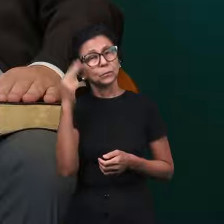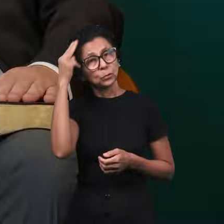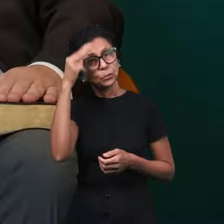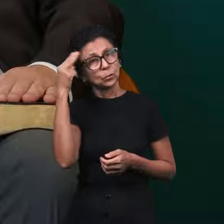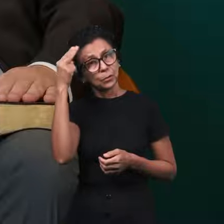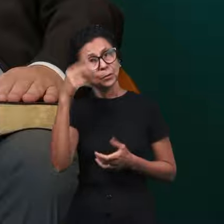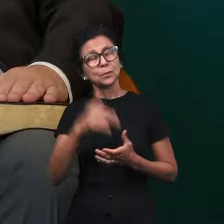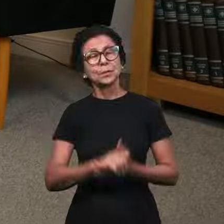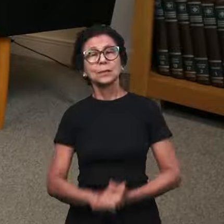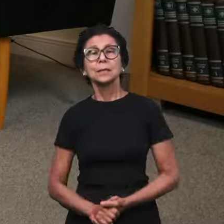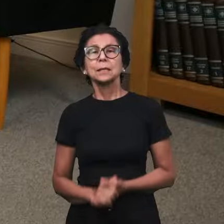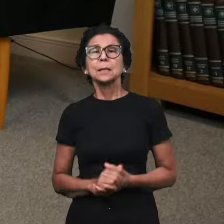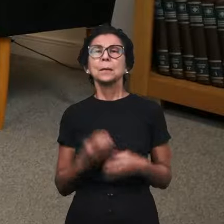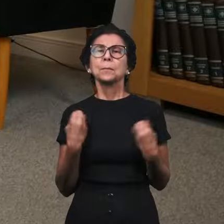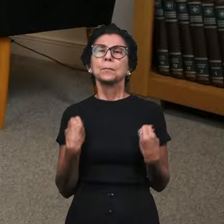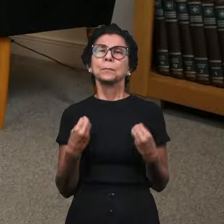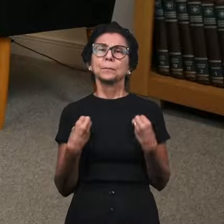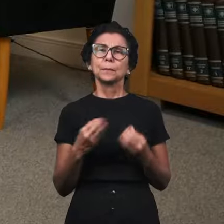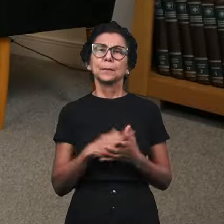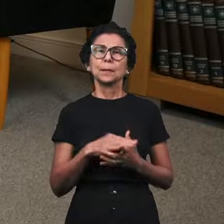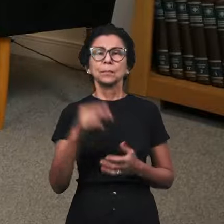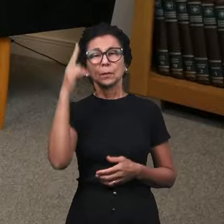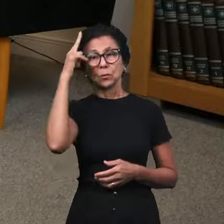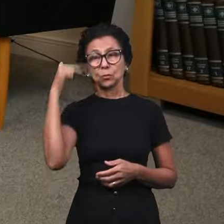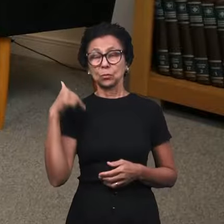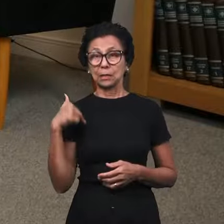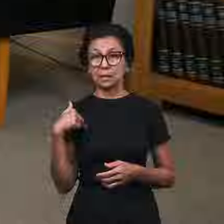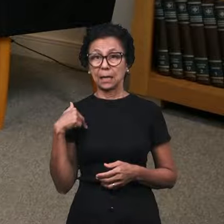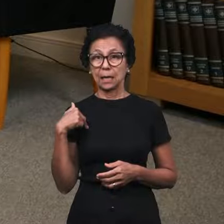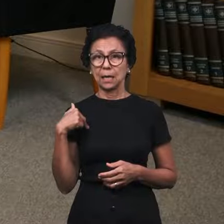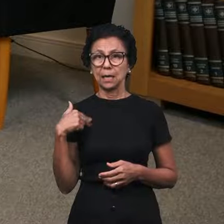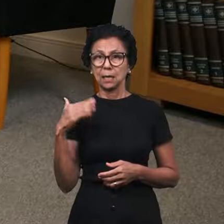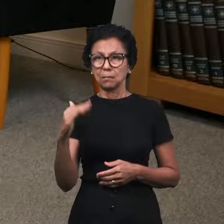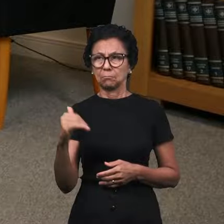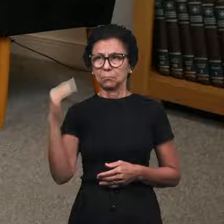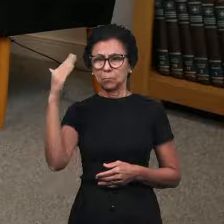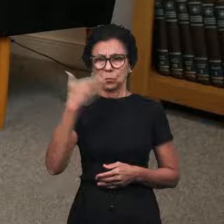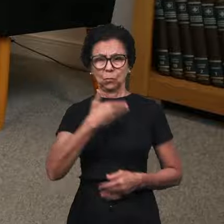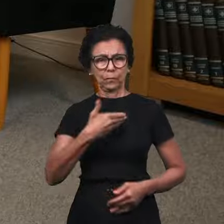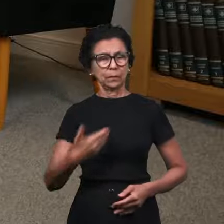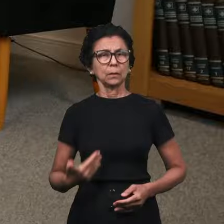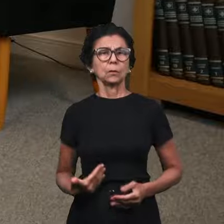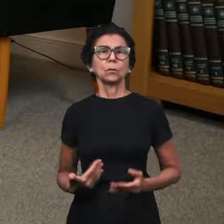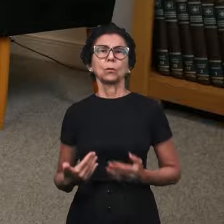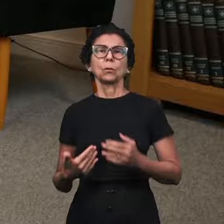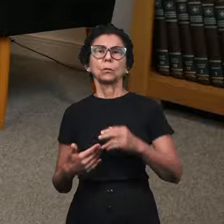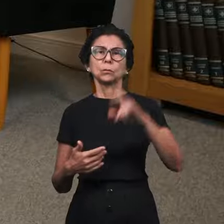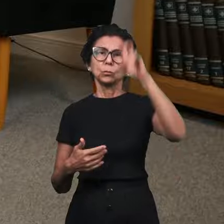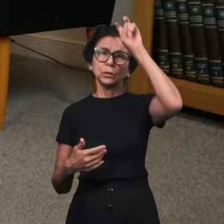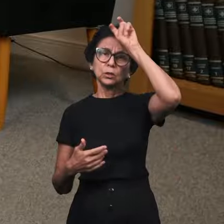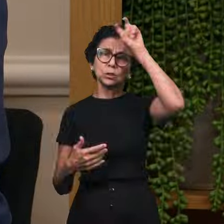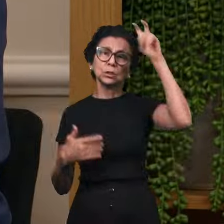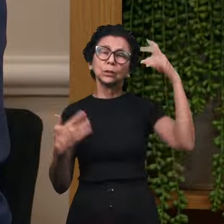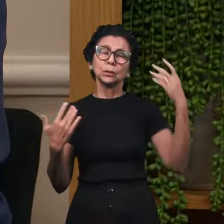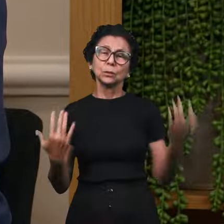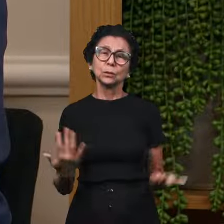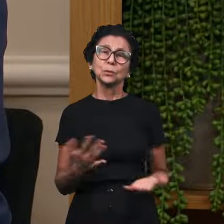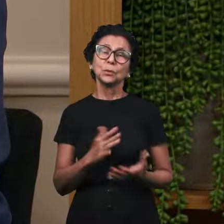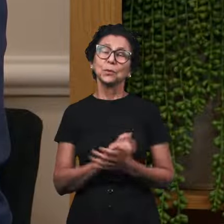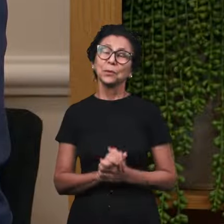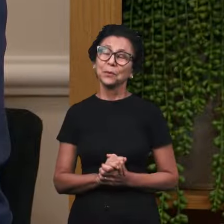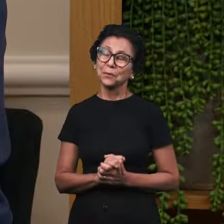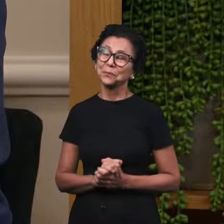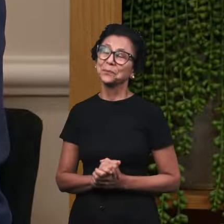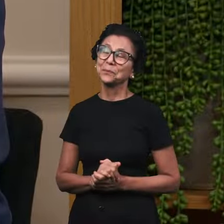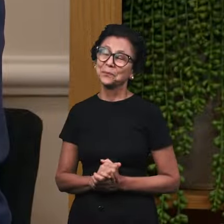verdade. Para que José chegasse até a posição dele, para que o povo recebesse uma bênção. Né? Você percebeu, né, Daniel,